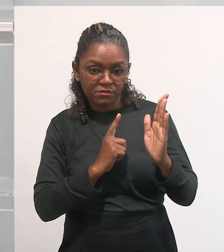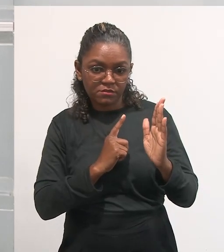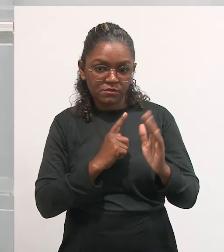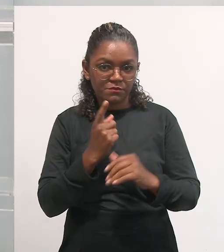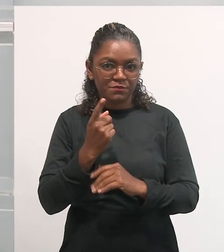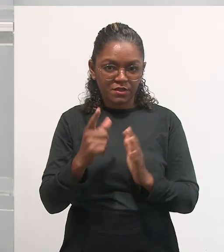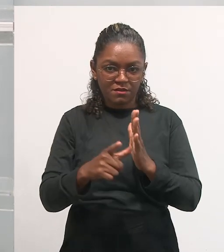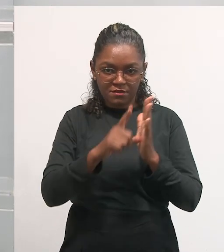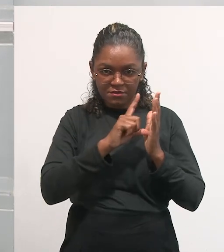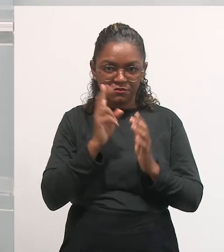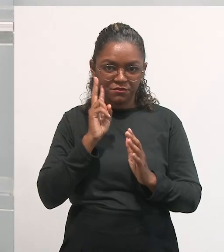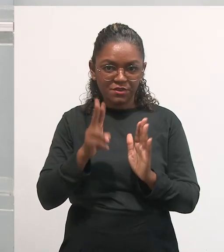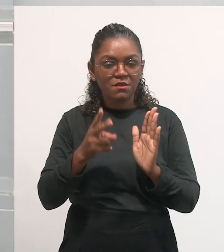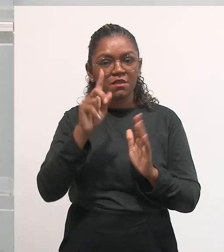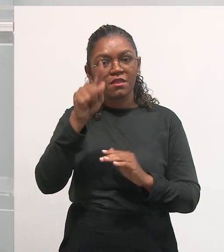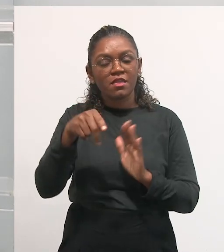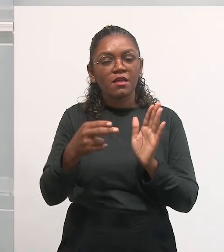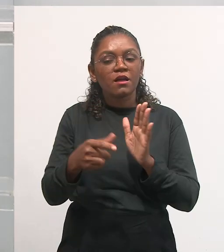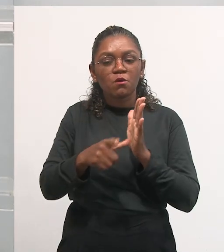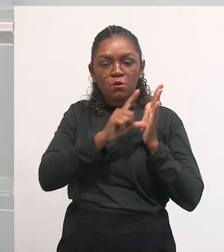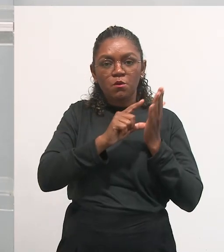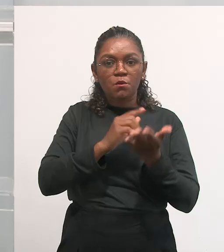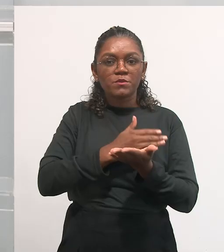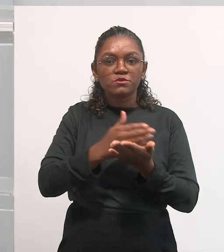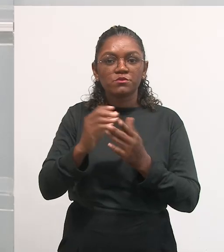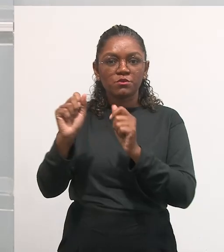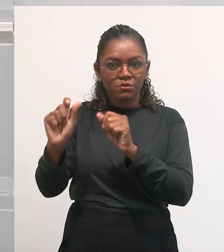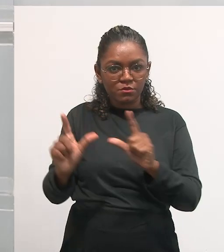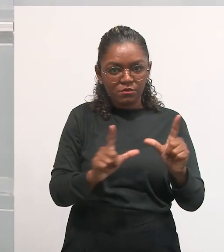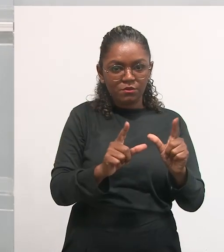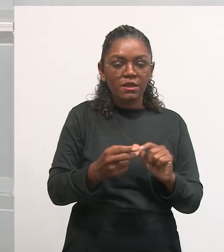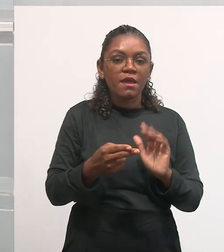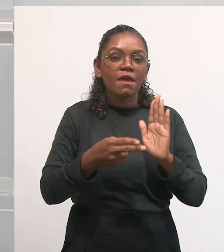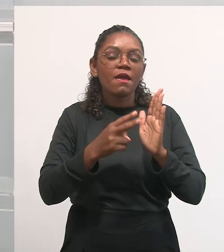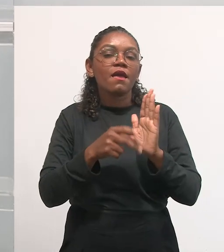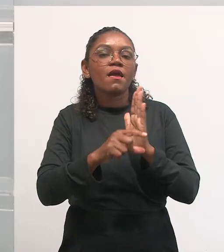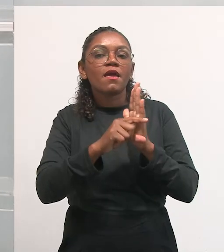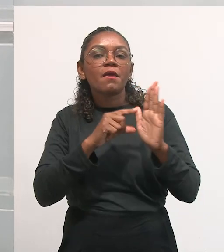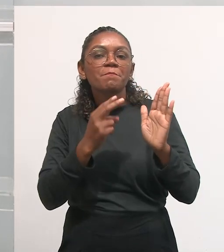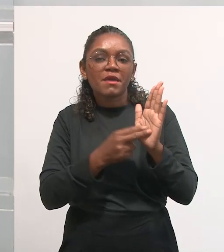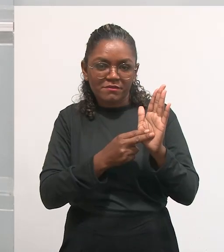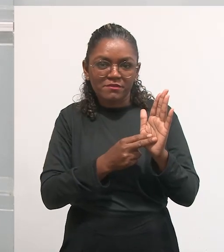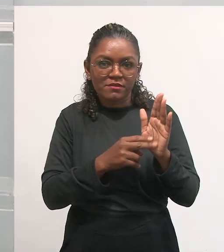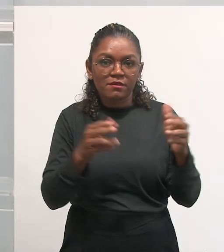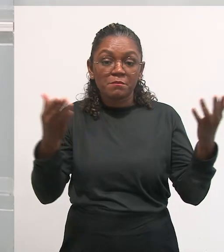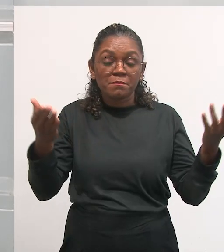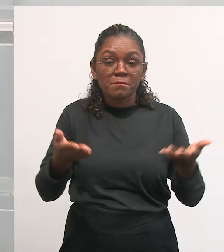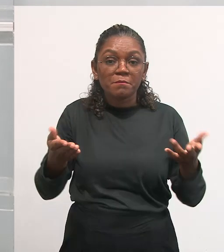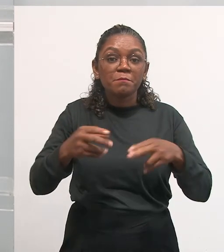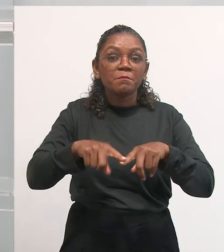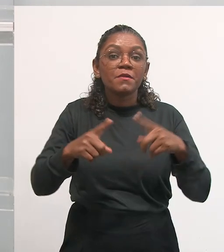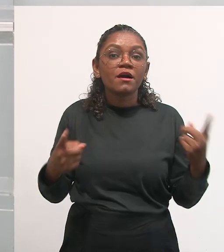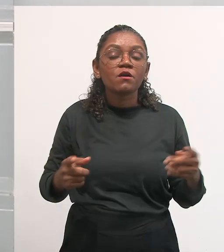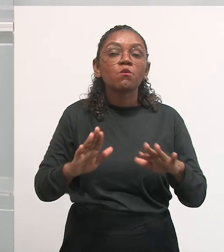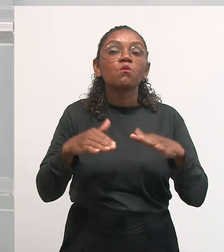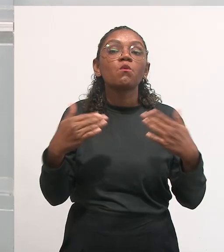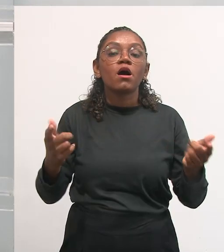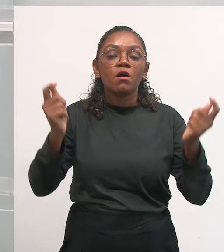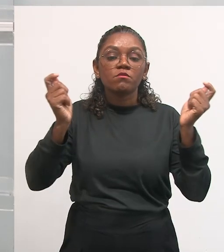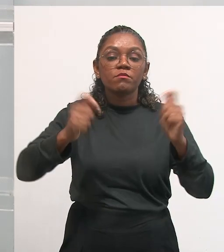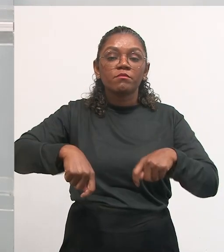foi a enta né então um rol de conteúdos ou um rol de competências eh ele vai estar